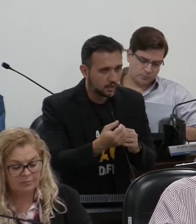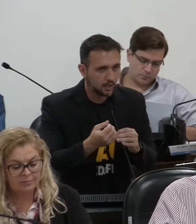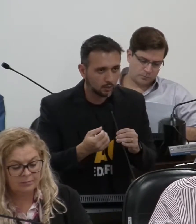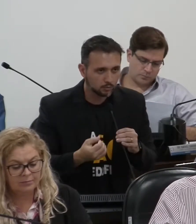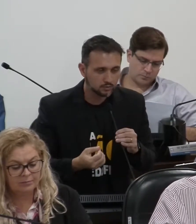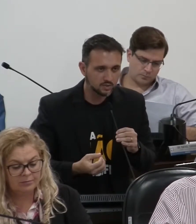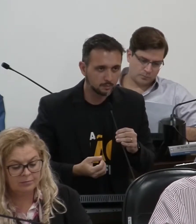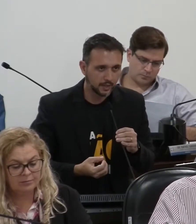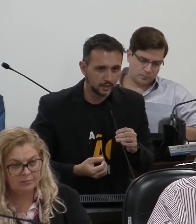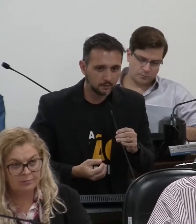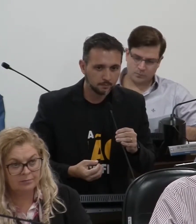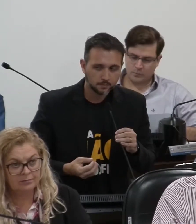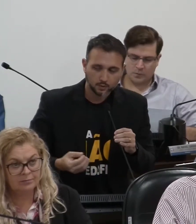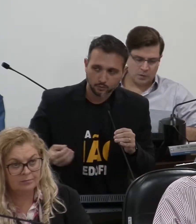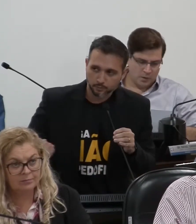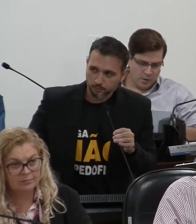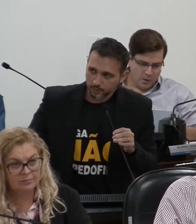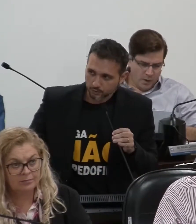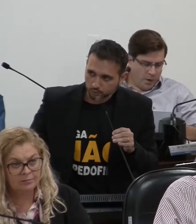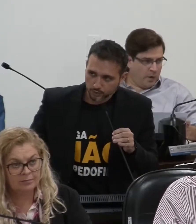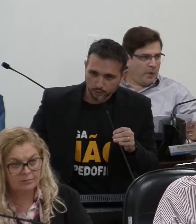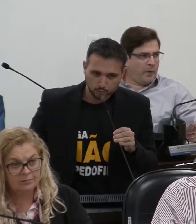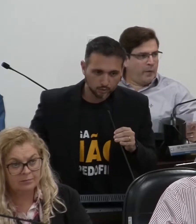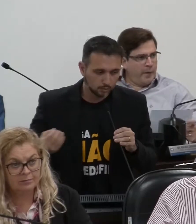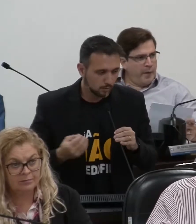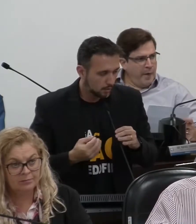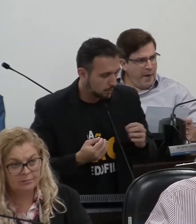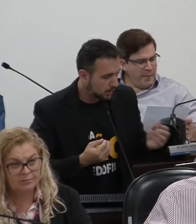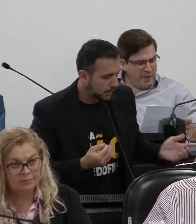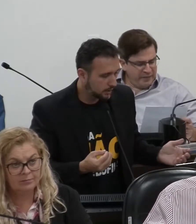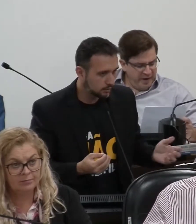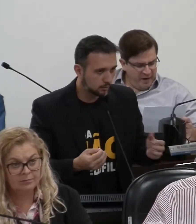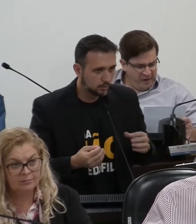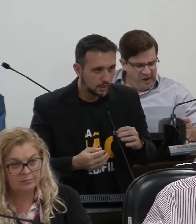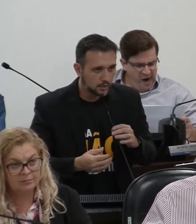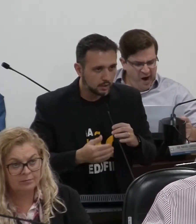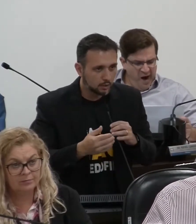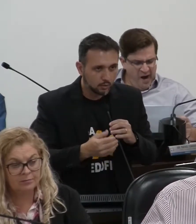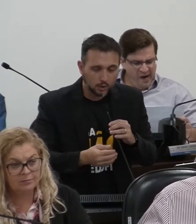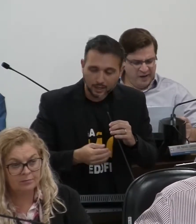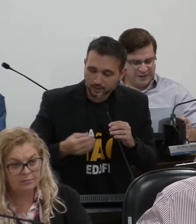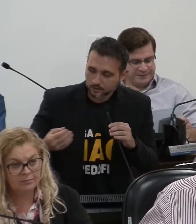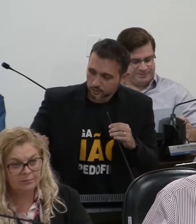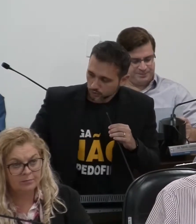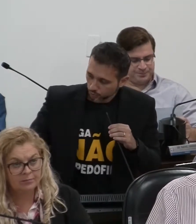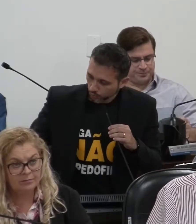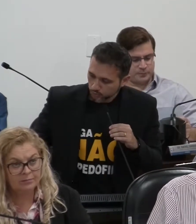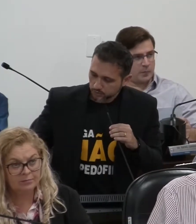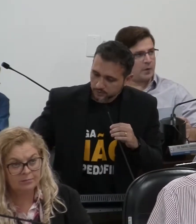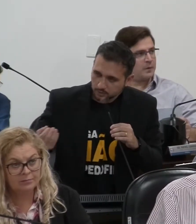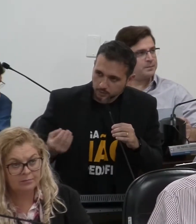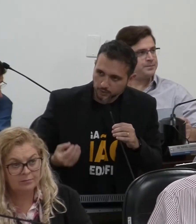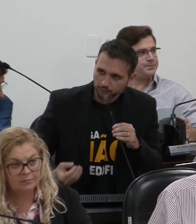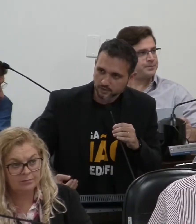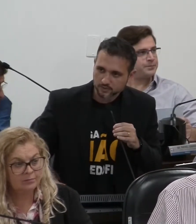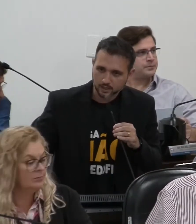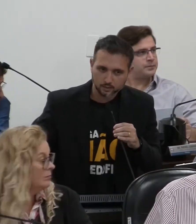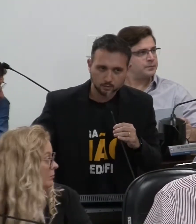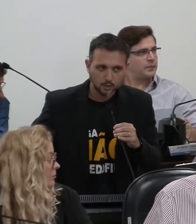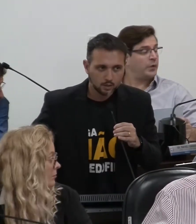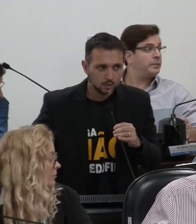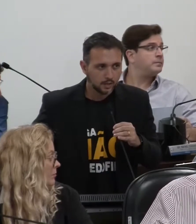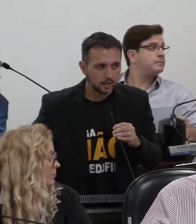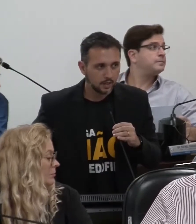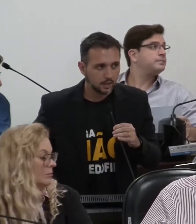disse alguns também, pastor Newton, Cleiton, e eu agradeço a todos que se